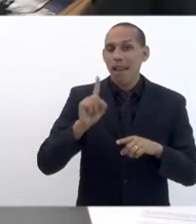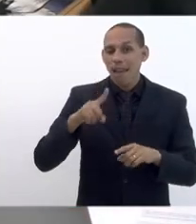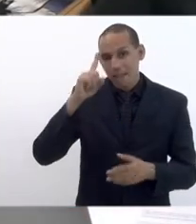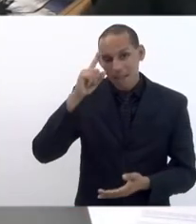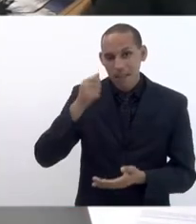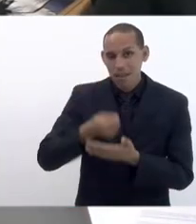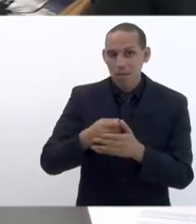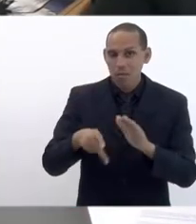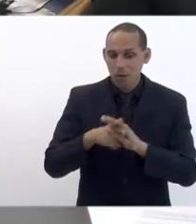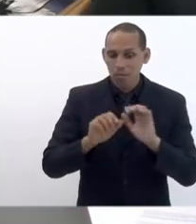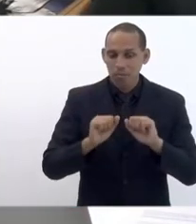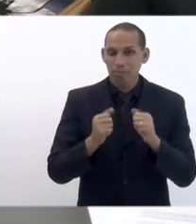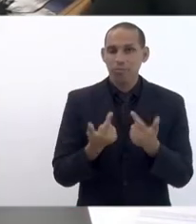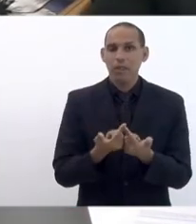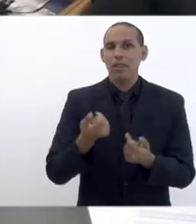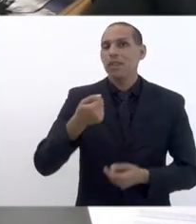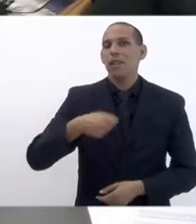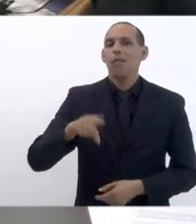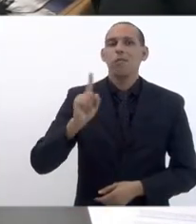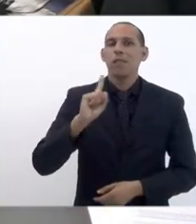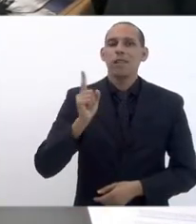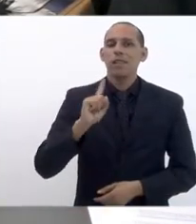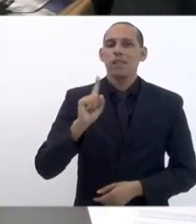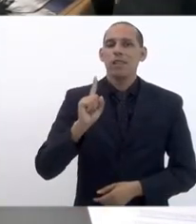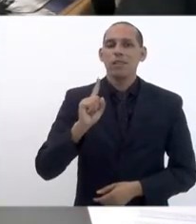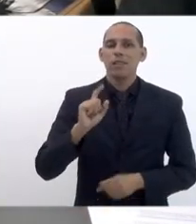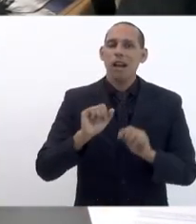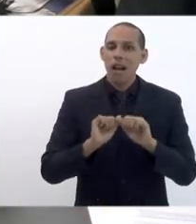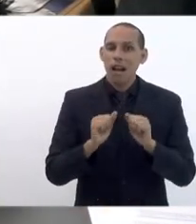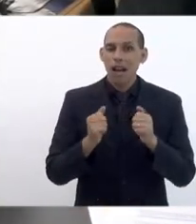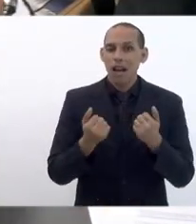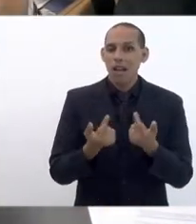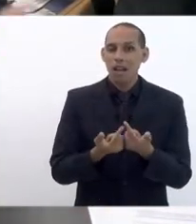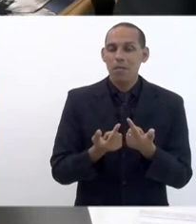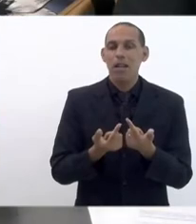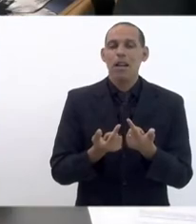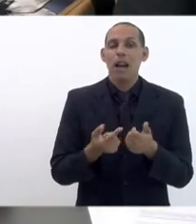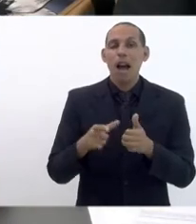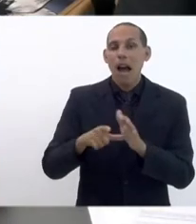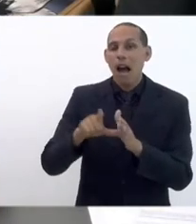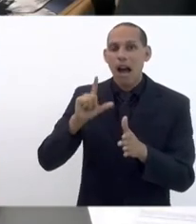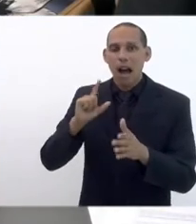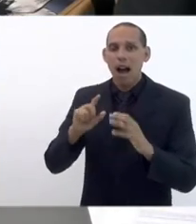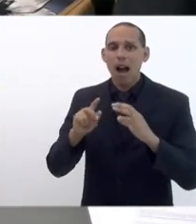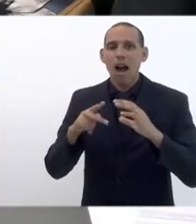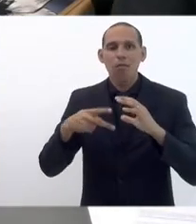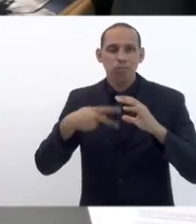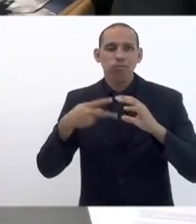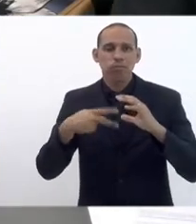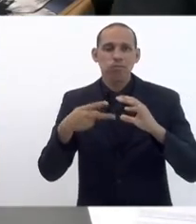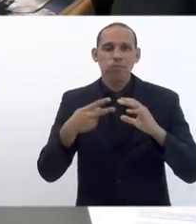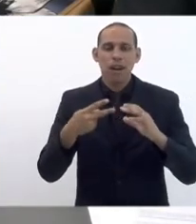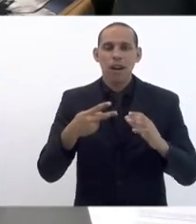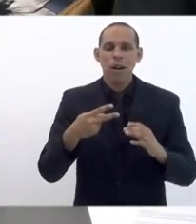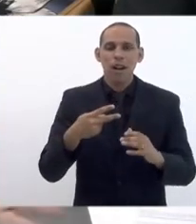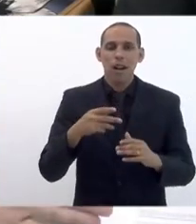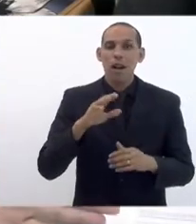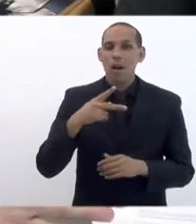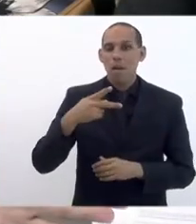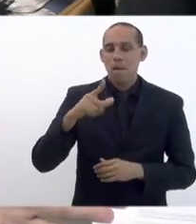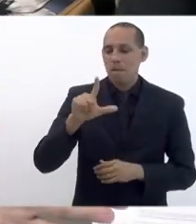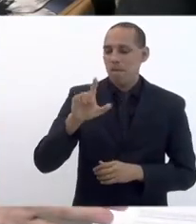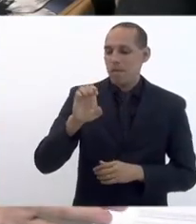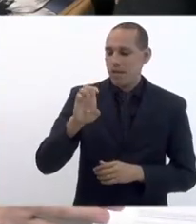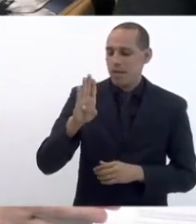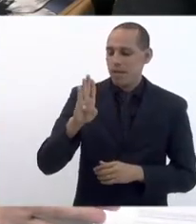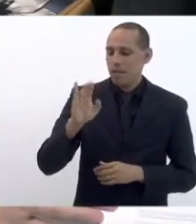Assembleia Legislativa. Não precisa uma decisão da Assembleia Legislativa ser submetida à Câmara Municipal. Tem razão. Ao plebiscito, sim. Mas isso é